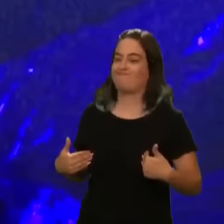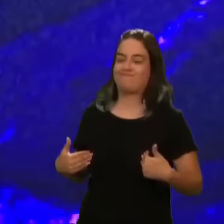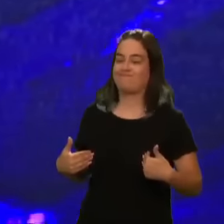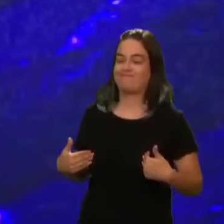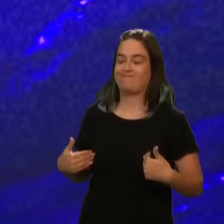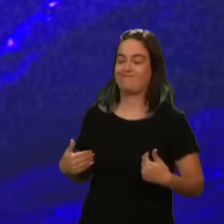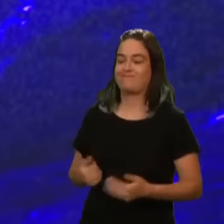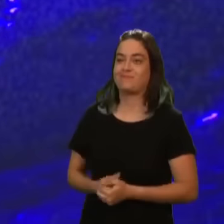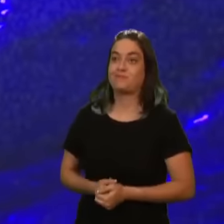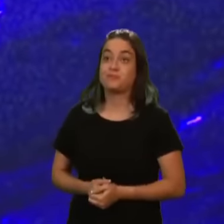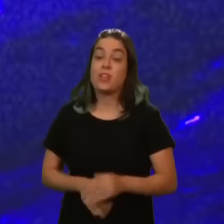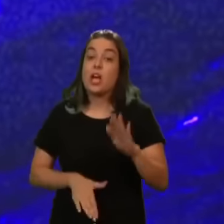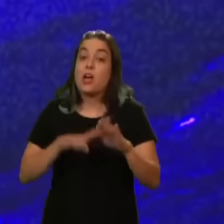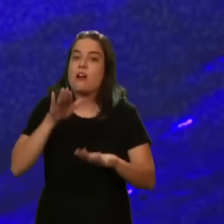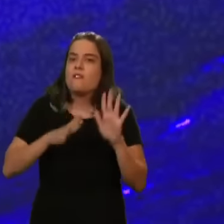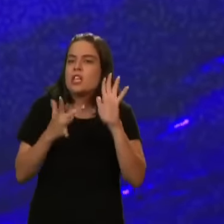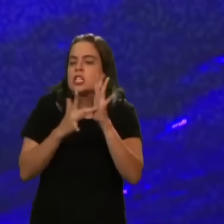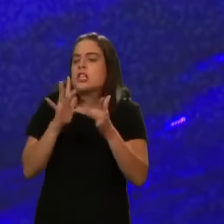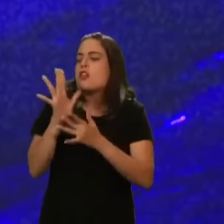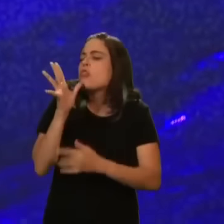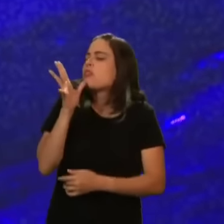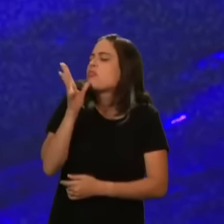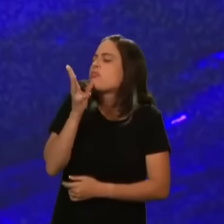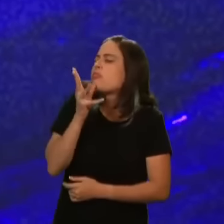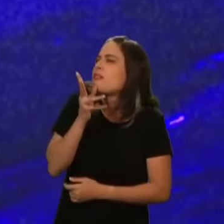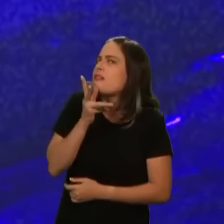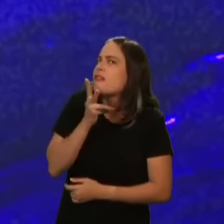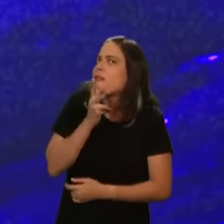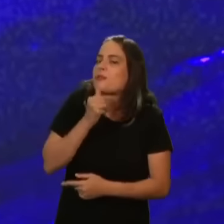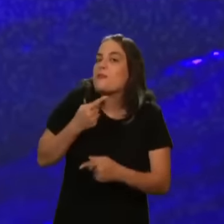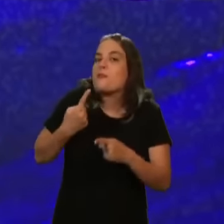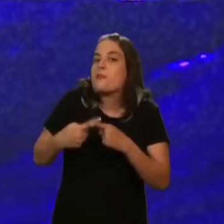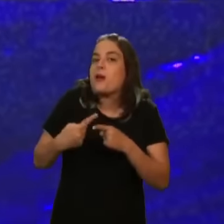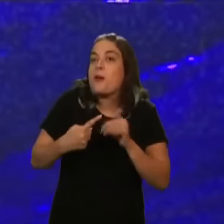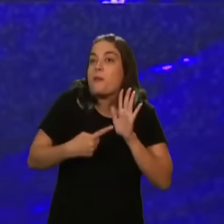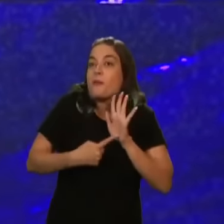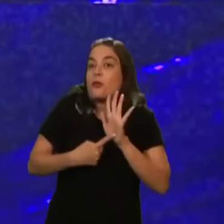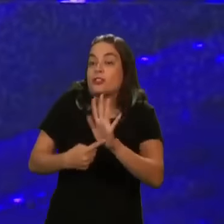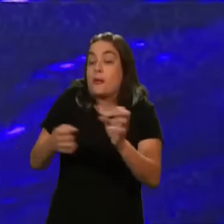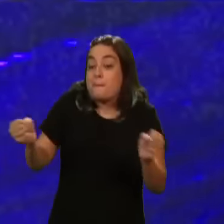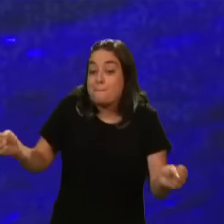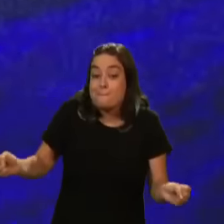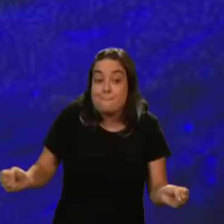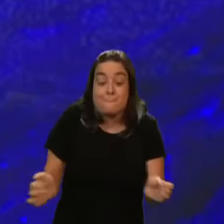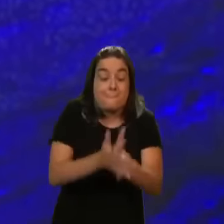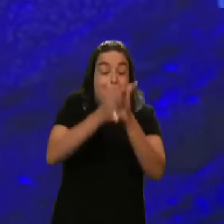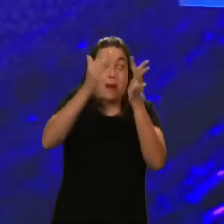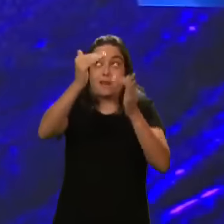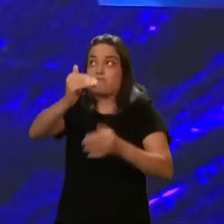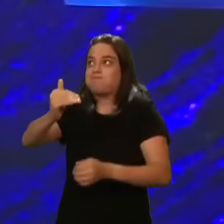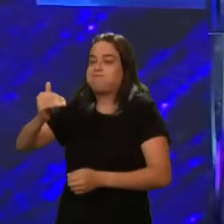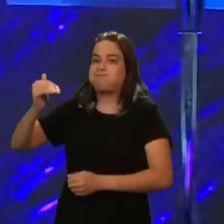Às vezes a demora de Jesus é só para tornar maior ainda o milagre que Ele vai fazer por você.